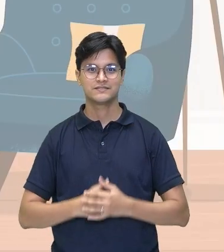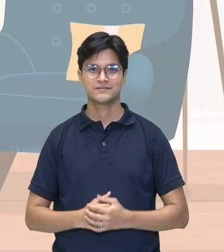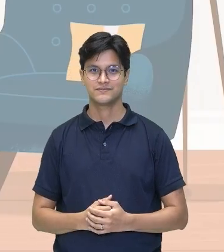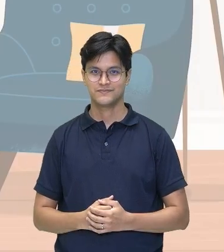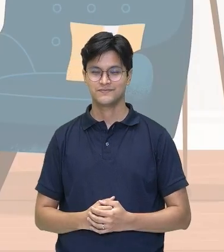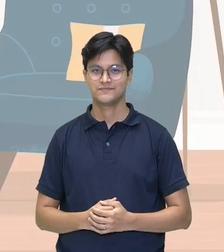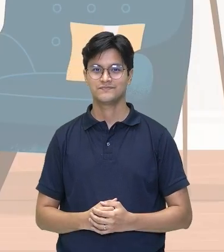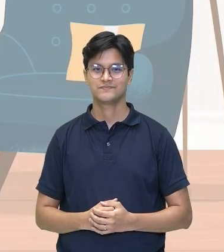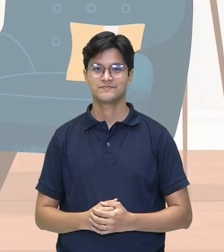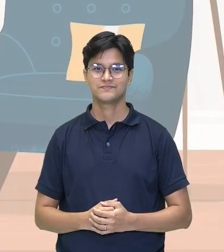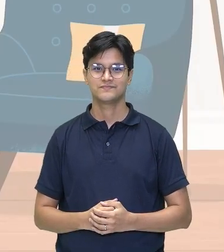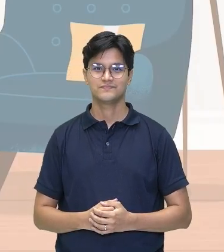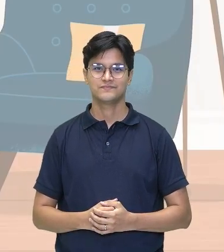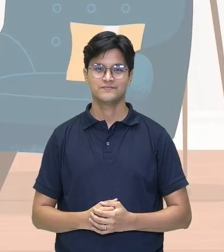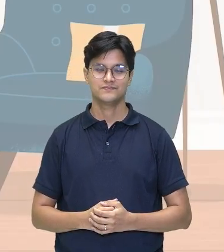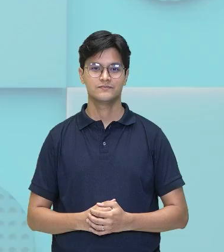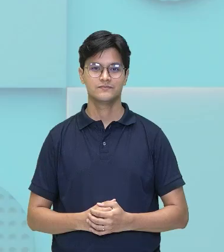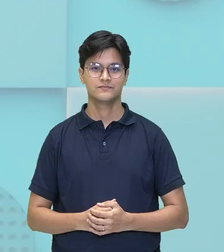Fechou.